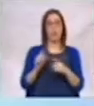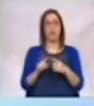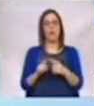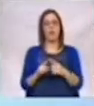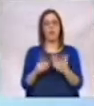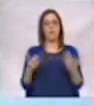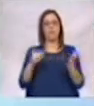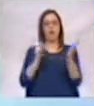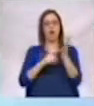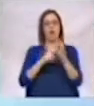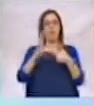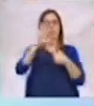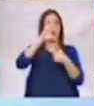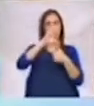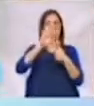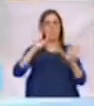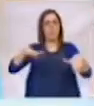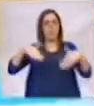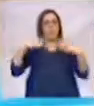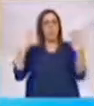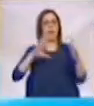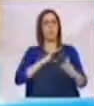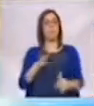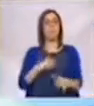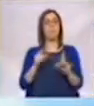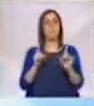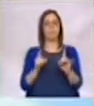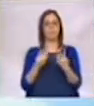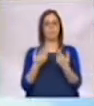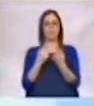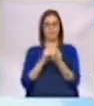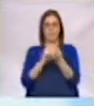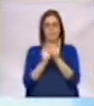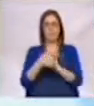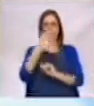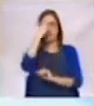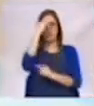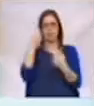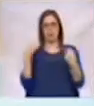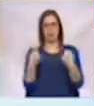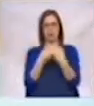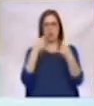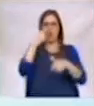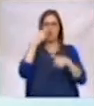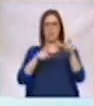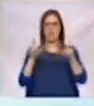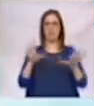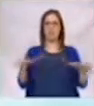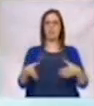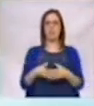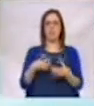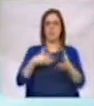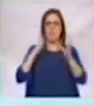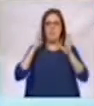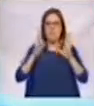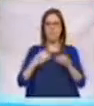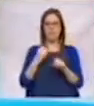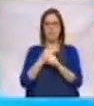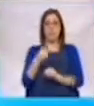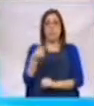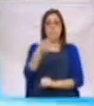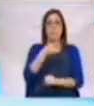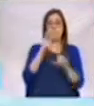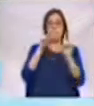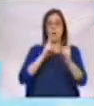na Europa, seja na América do Norte, seja em qualquer ponto do mundo, contrariarem esta ideia do choque de civilizações. Precisamos